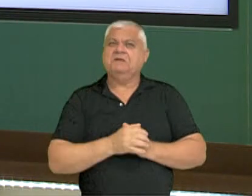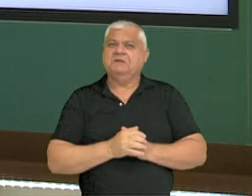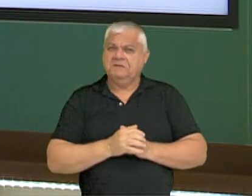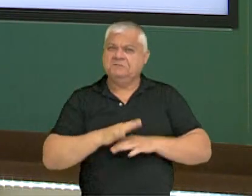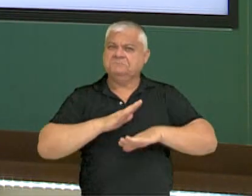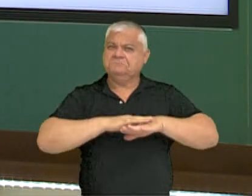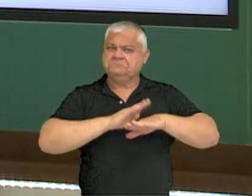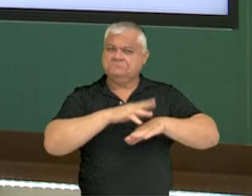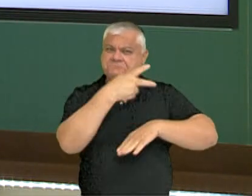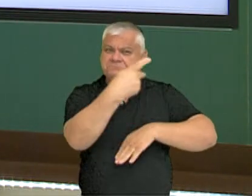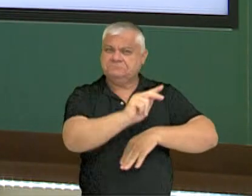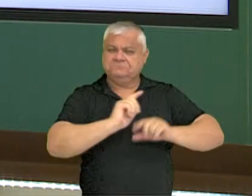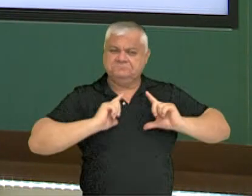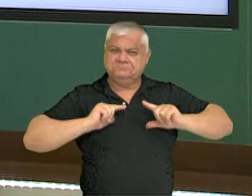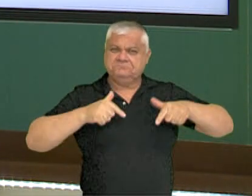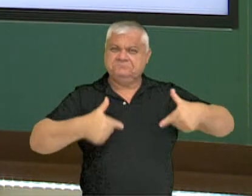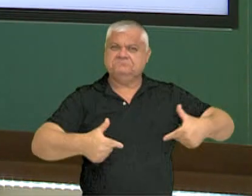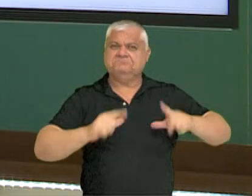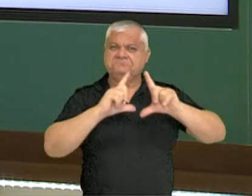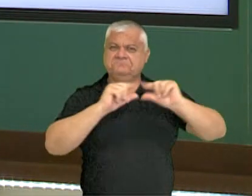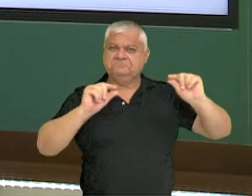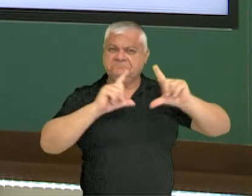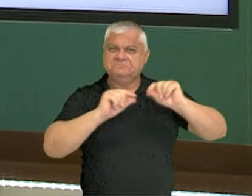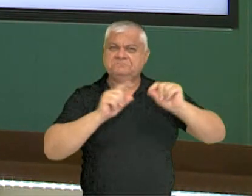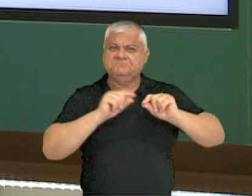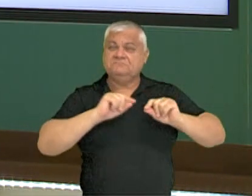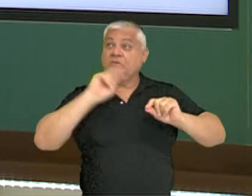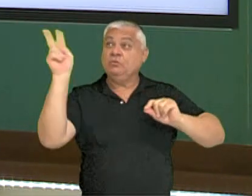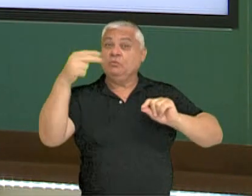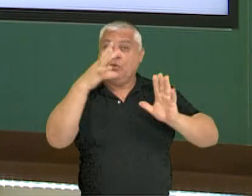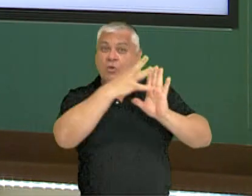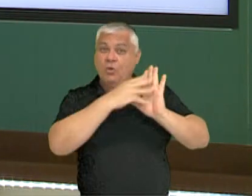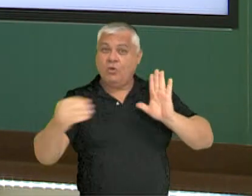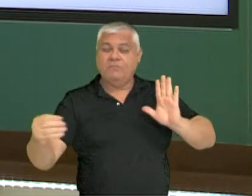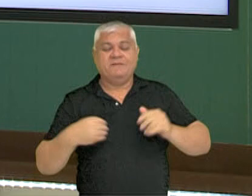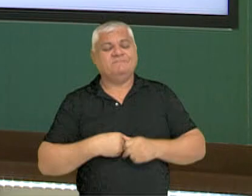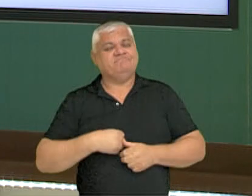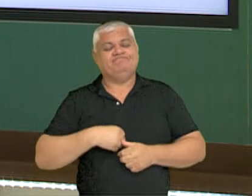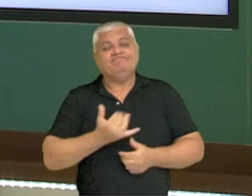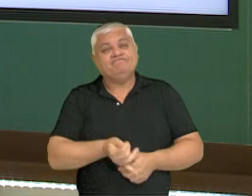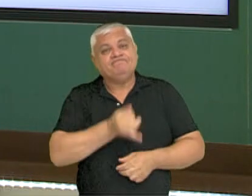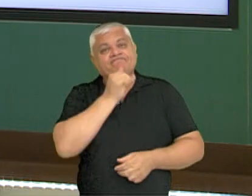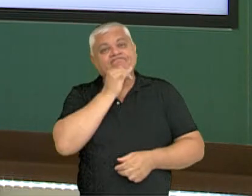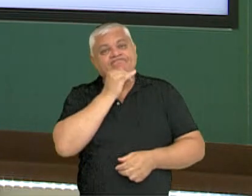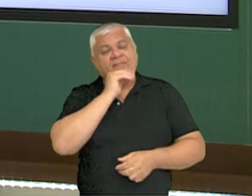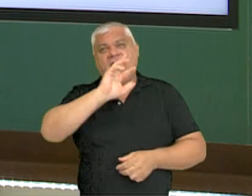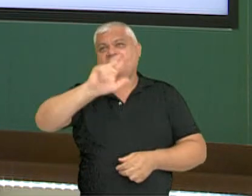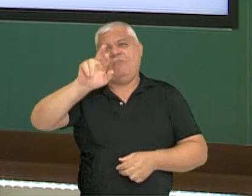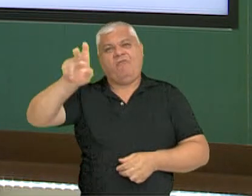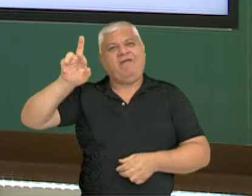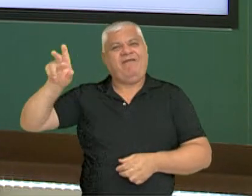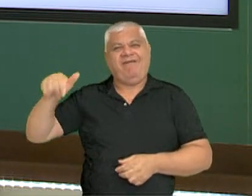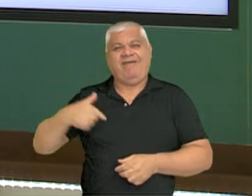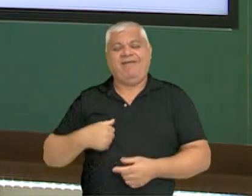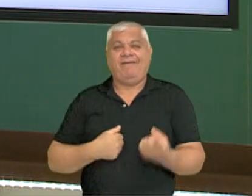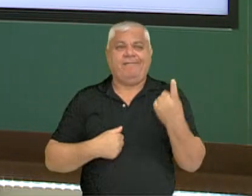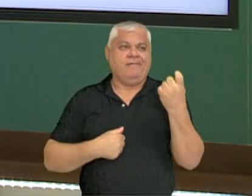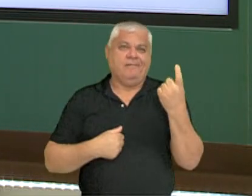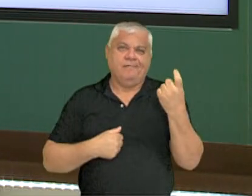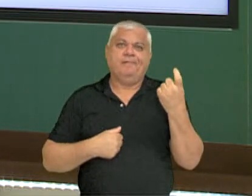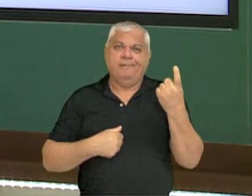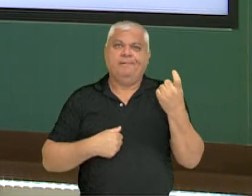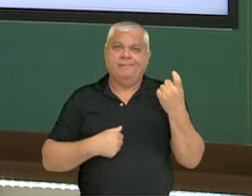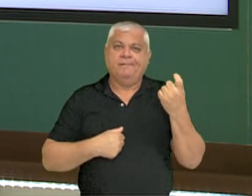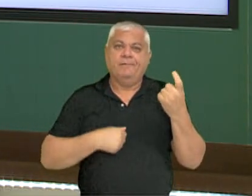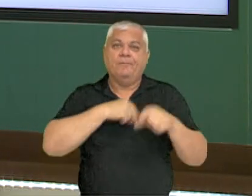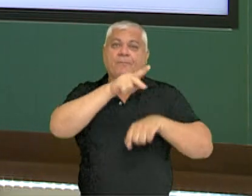atitude. Ela deveria ser bem comum, mas infelizmente ainda não é. Então, sempre que uma ação acaba surpreendendo,